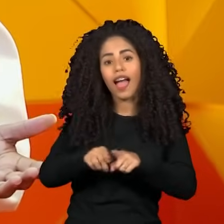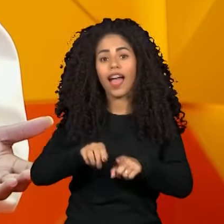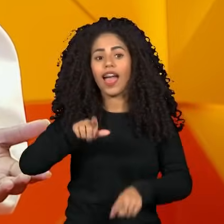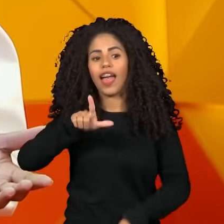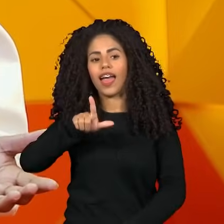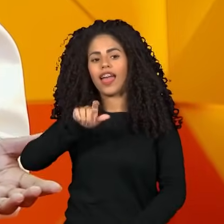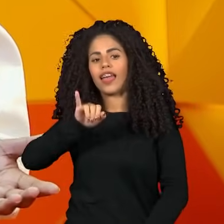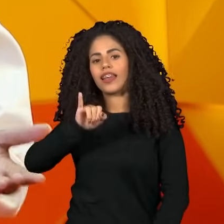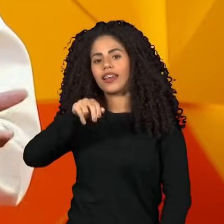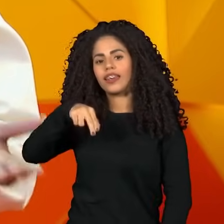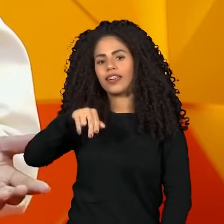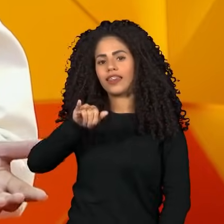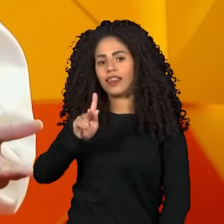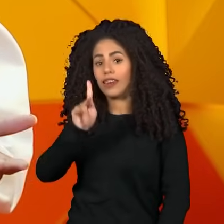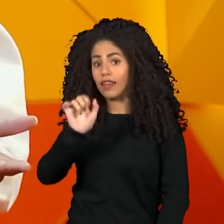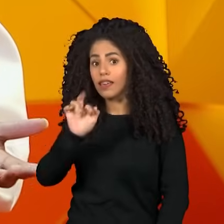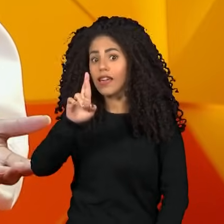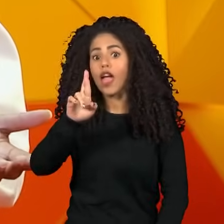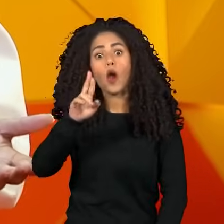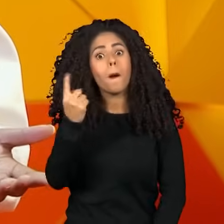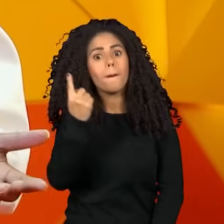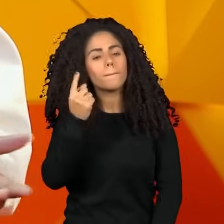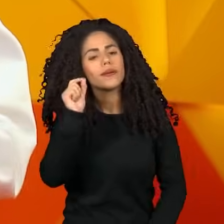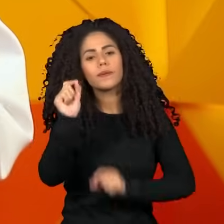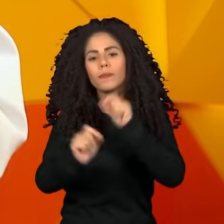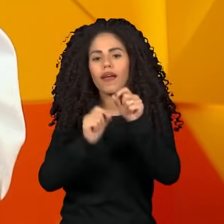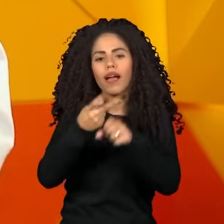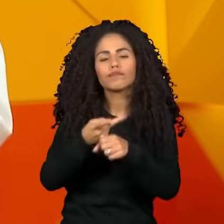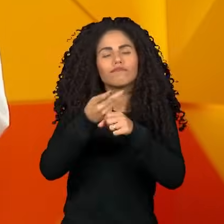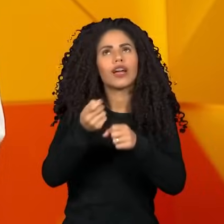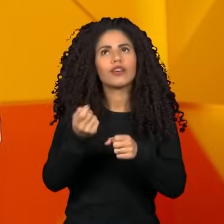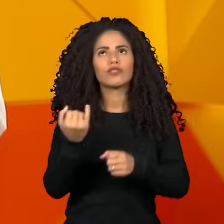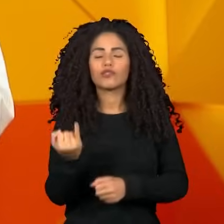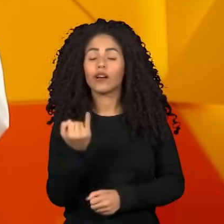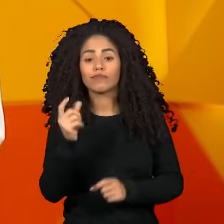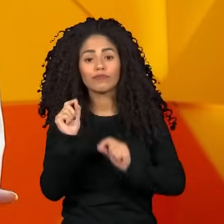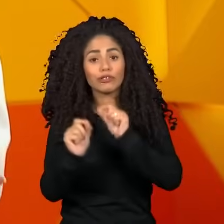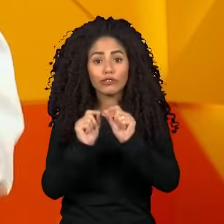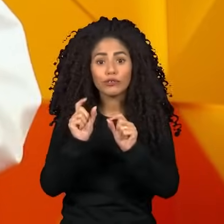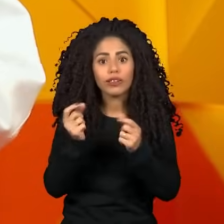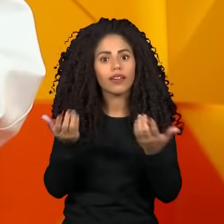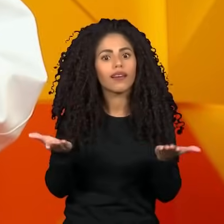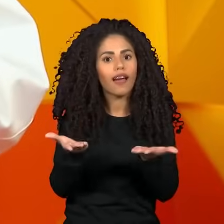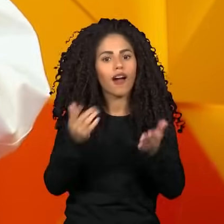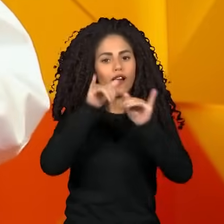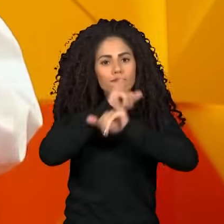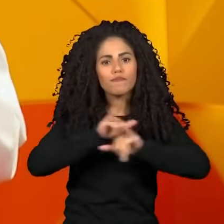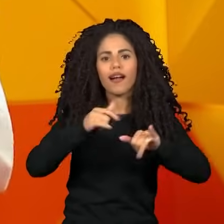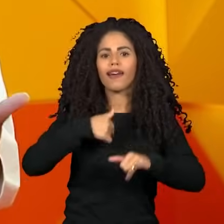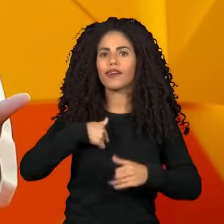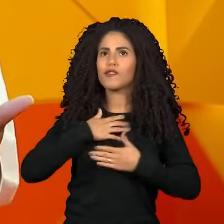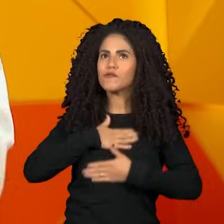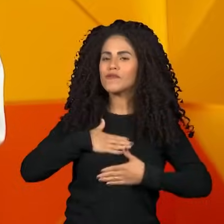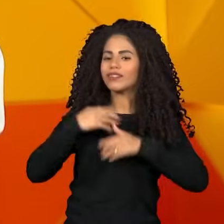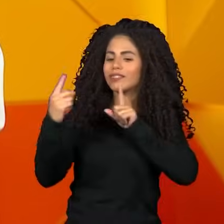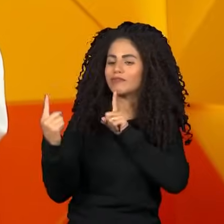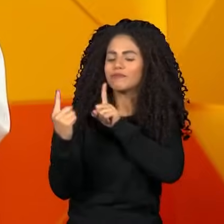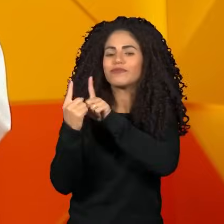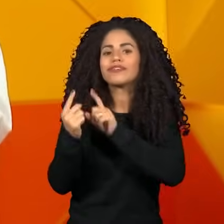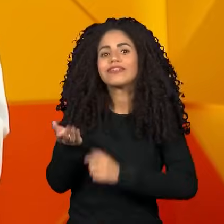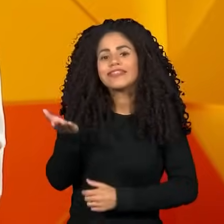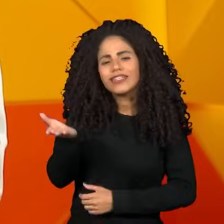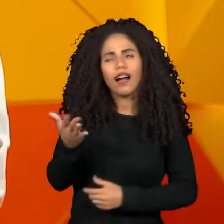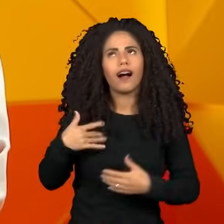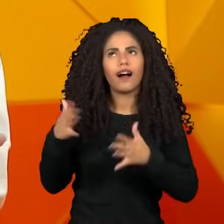celebra o amor próprio em seu primeiro e premiado disco solo, Índigo, Borboleta e Anil. E eu tive o prazer de estar com essa